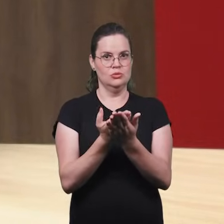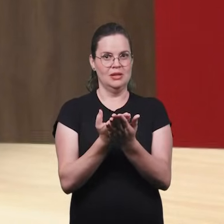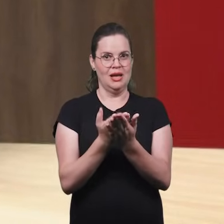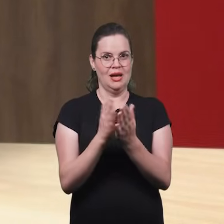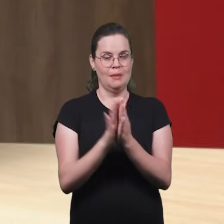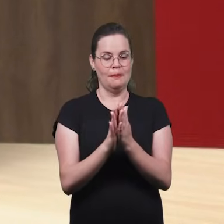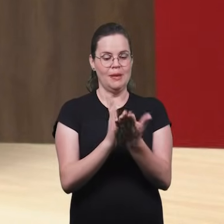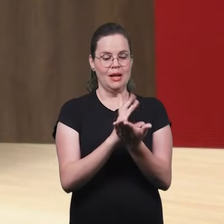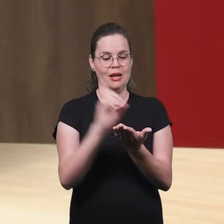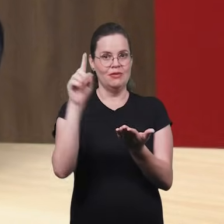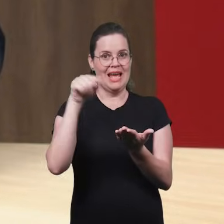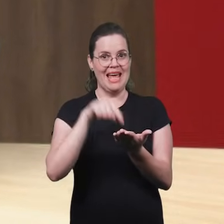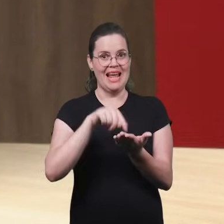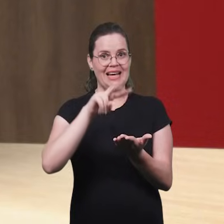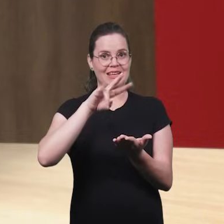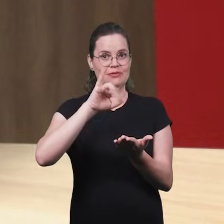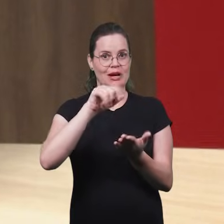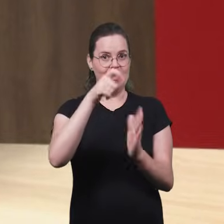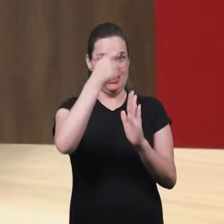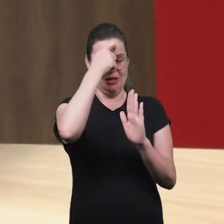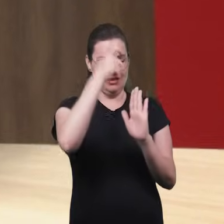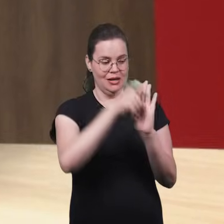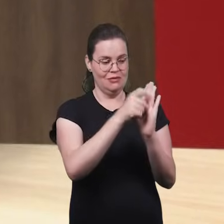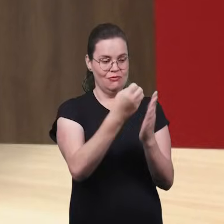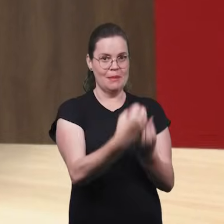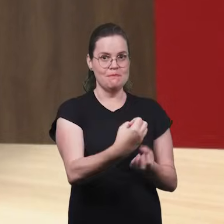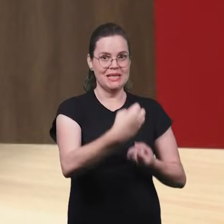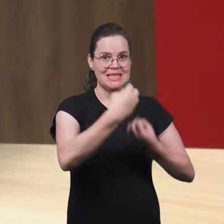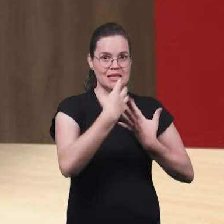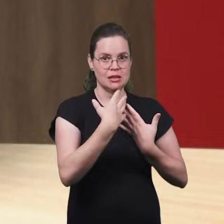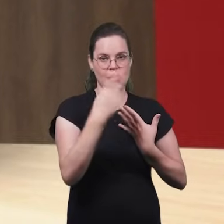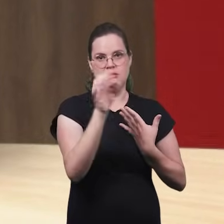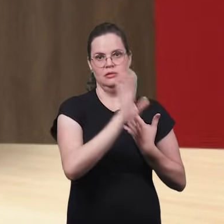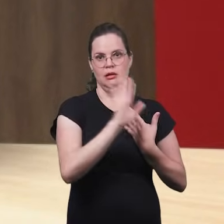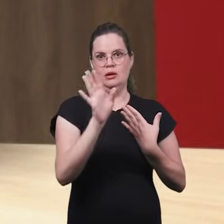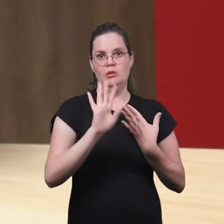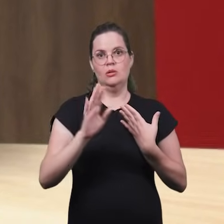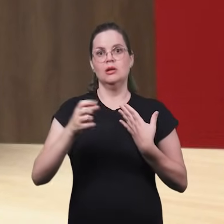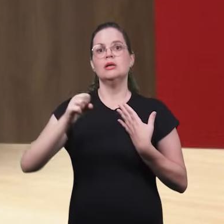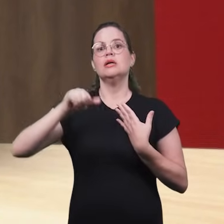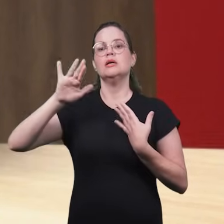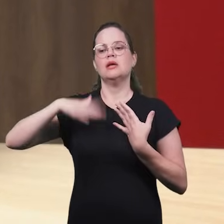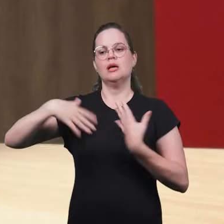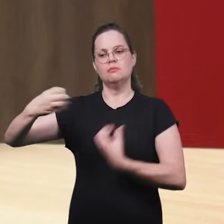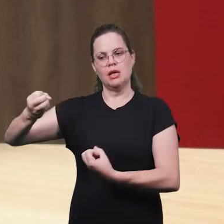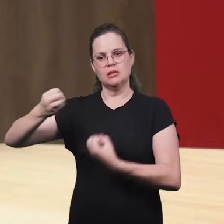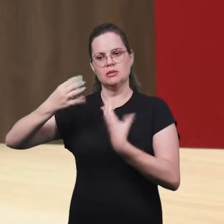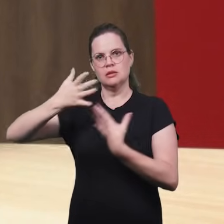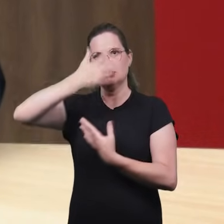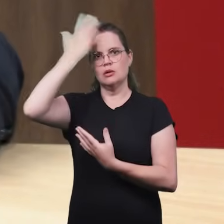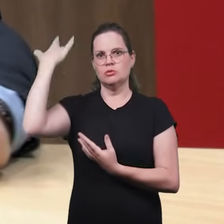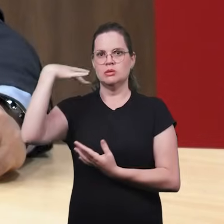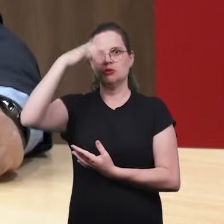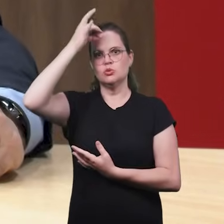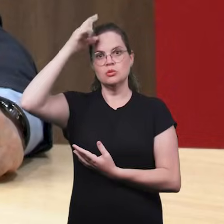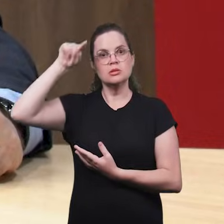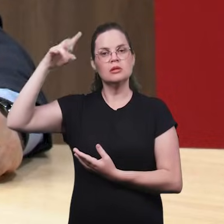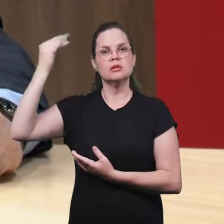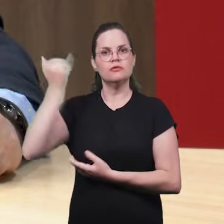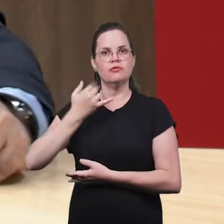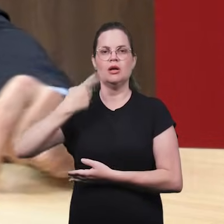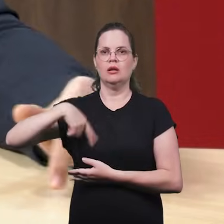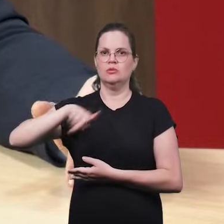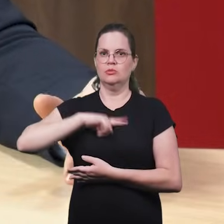não é que ela vai te ensinar. Quem te ensina é o Espírito Santo. Nós vivemos uma obra onde o Espírito Santo